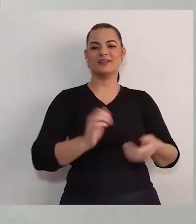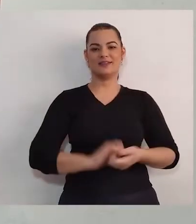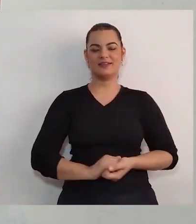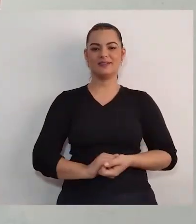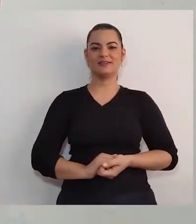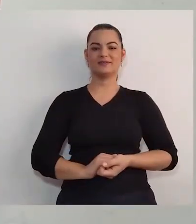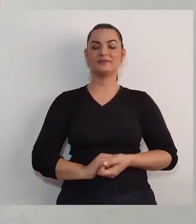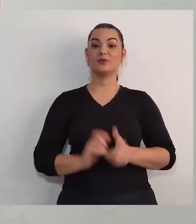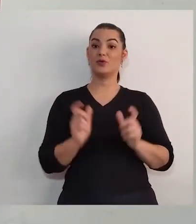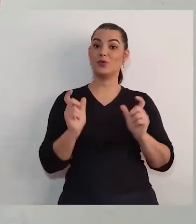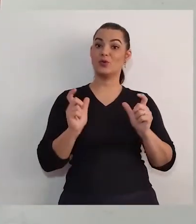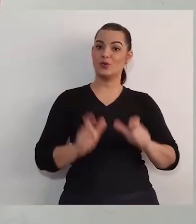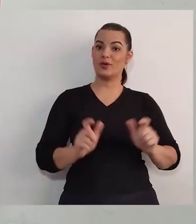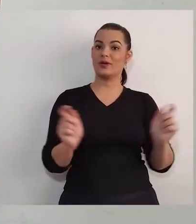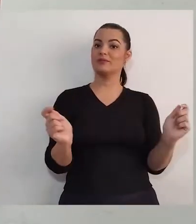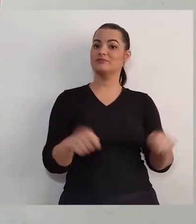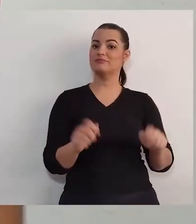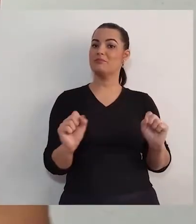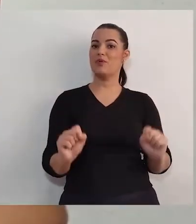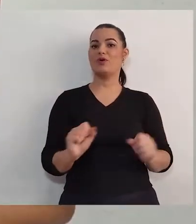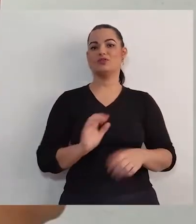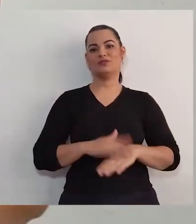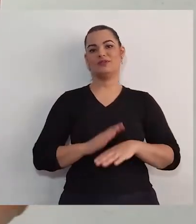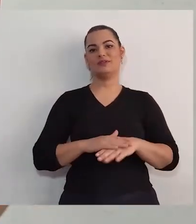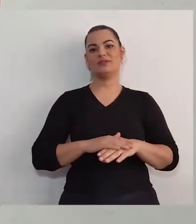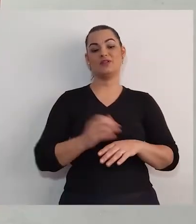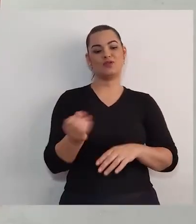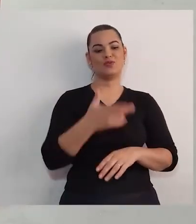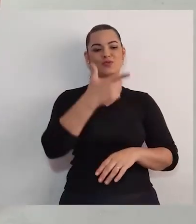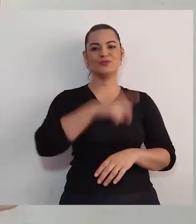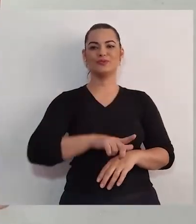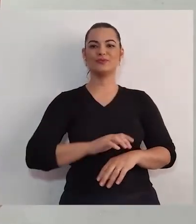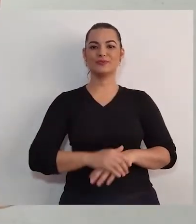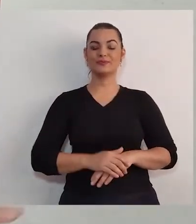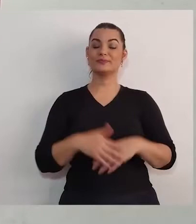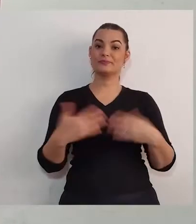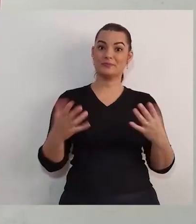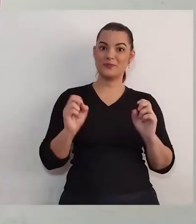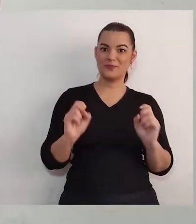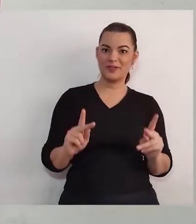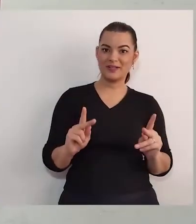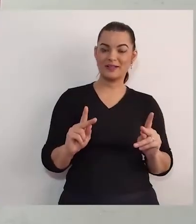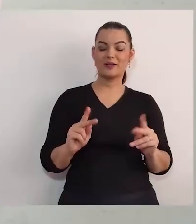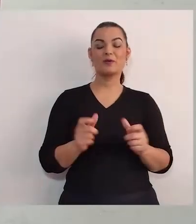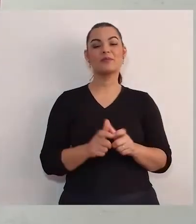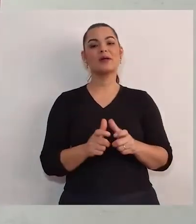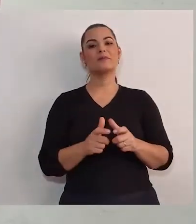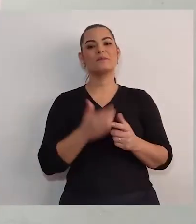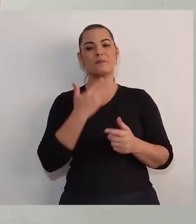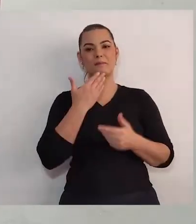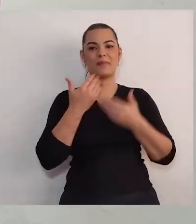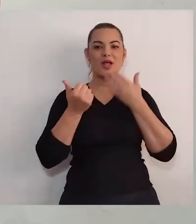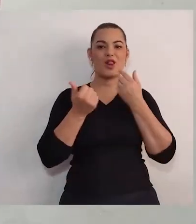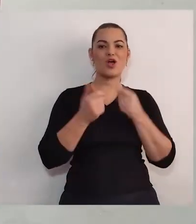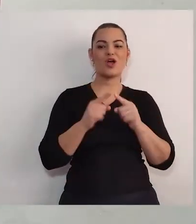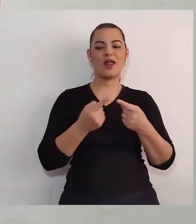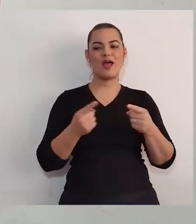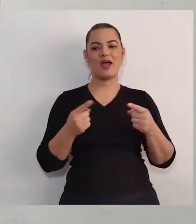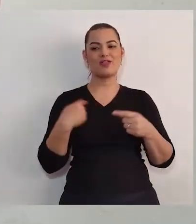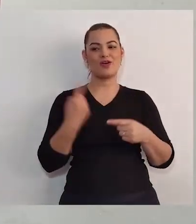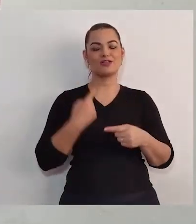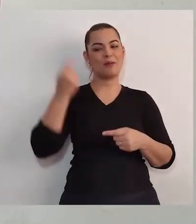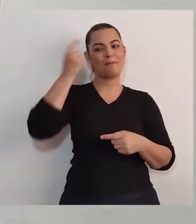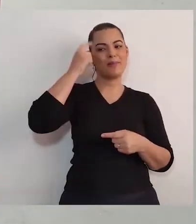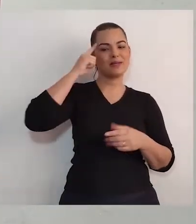é possível, tá bom? Então, para ampliar o que nós começamos a pensar no primeiro encontro dessa semana, a PRO quer